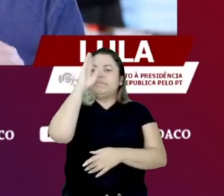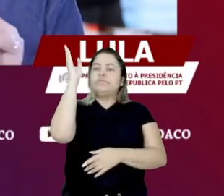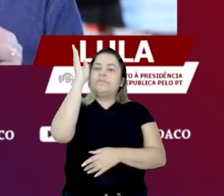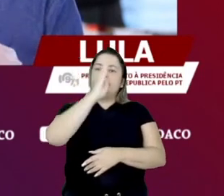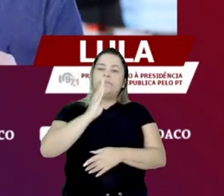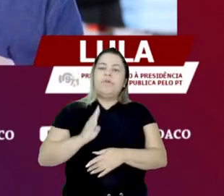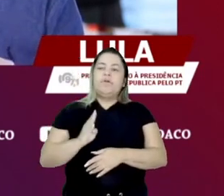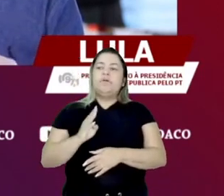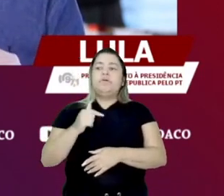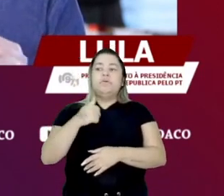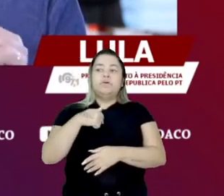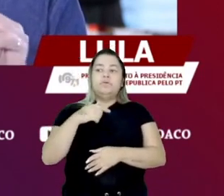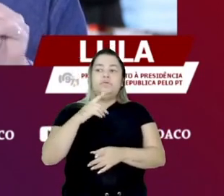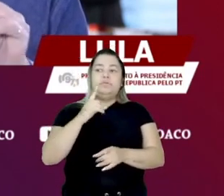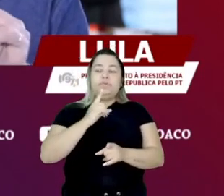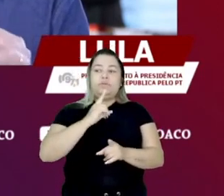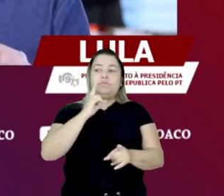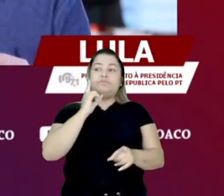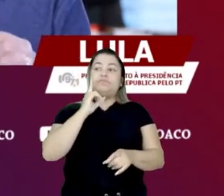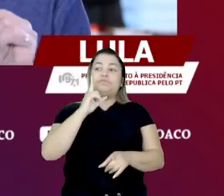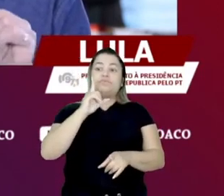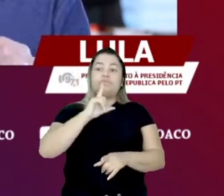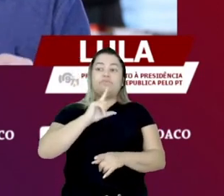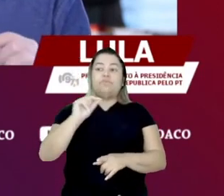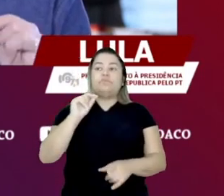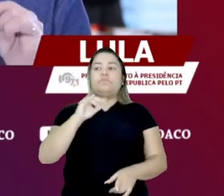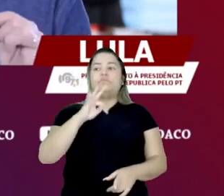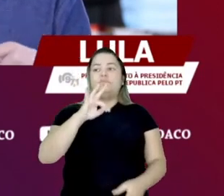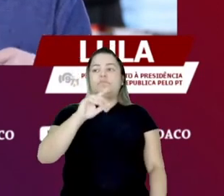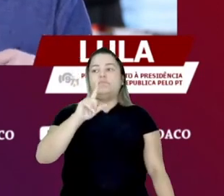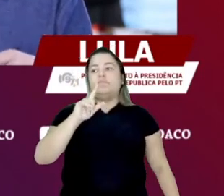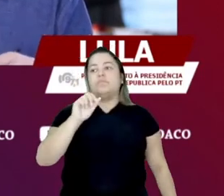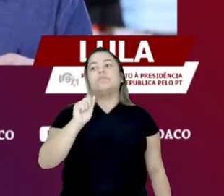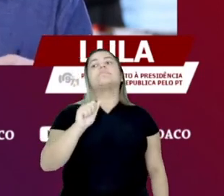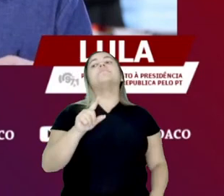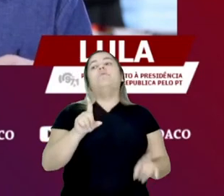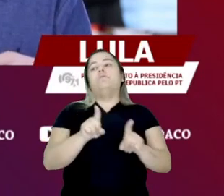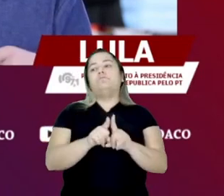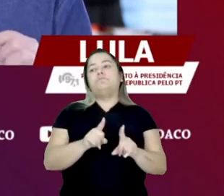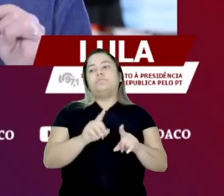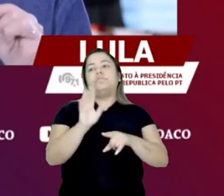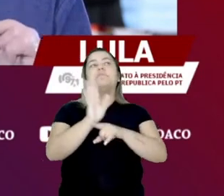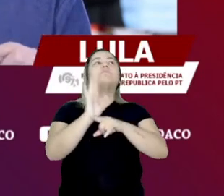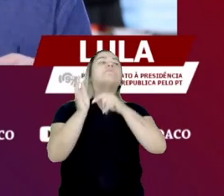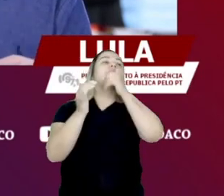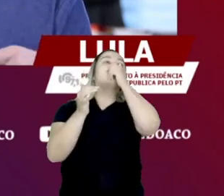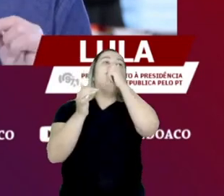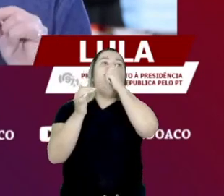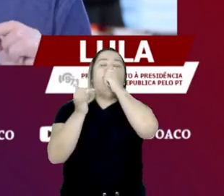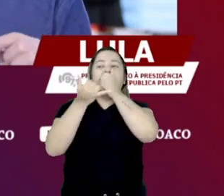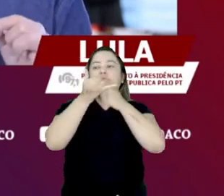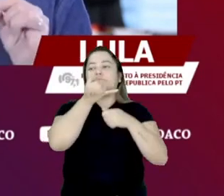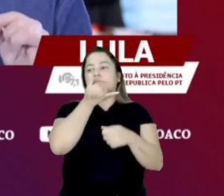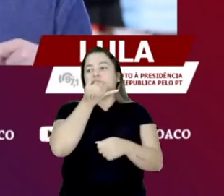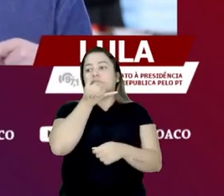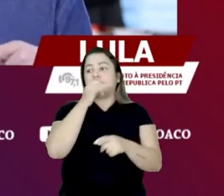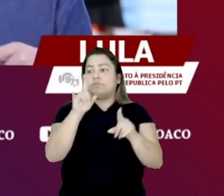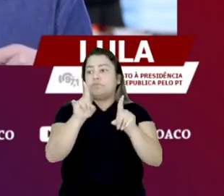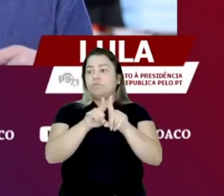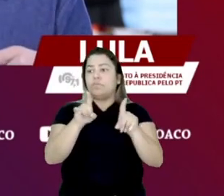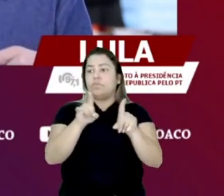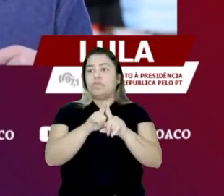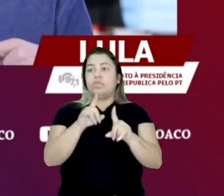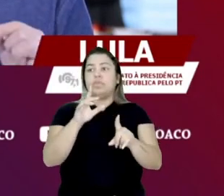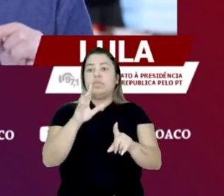condenado a me condenar porque já permitiu que a mentira fosse longe demais. E a desgraça de quem conta a primeira